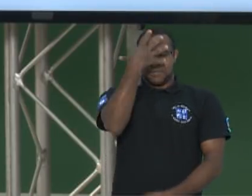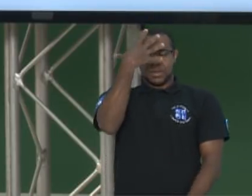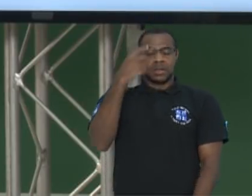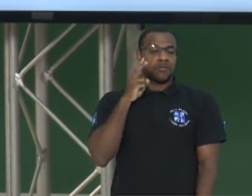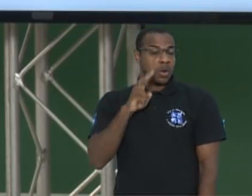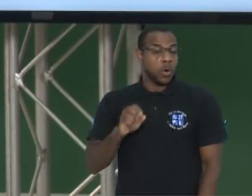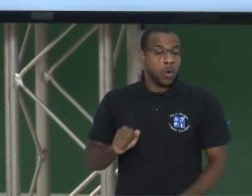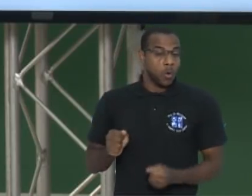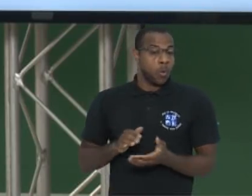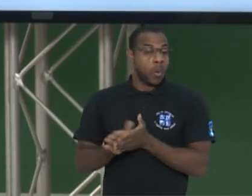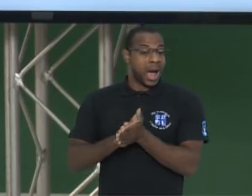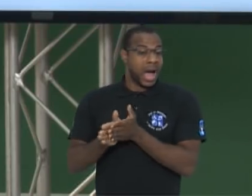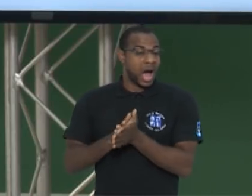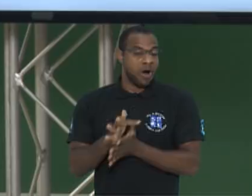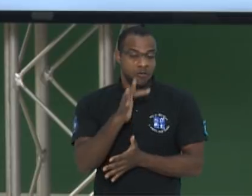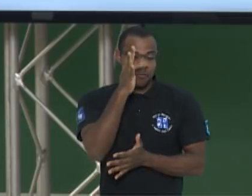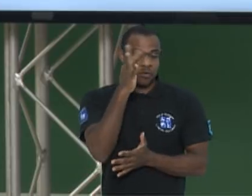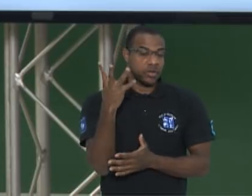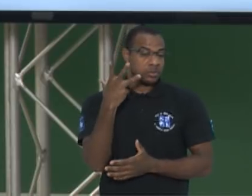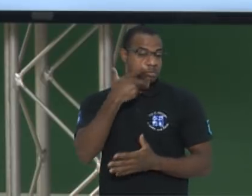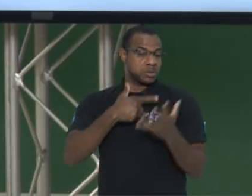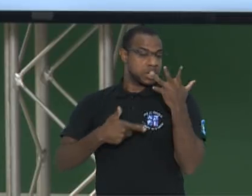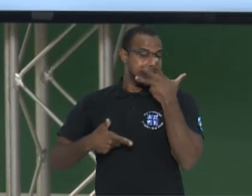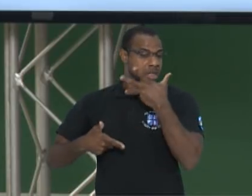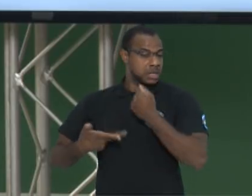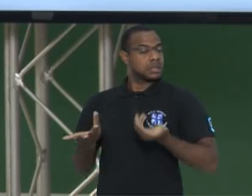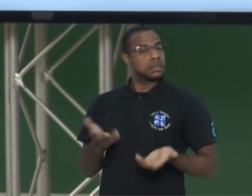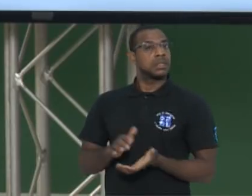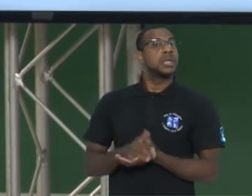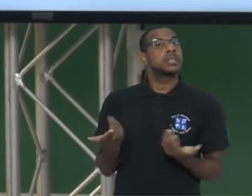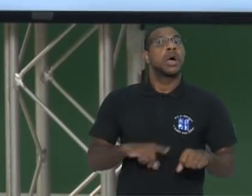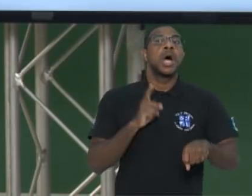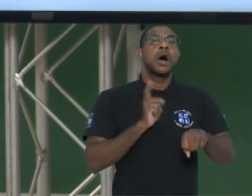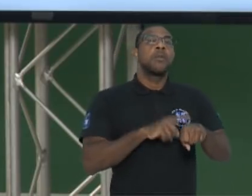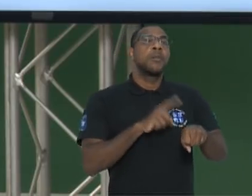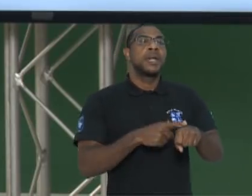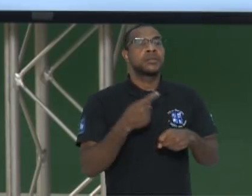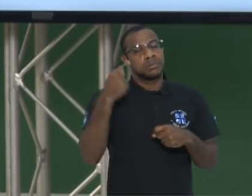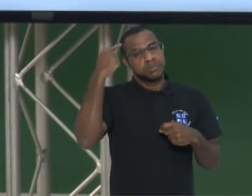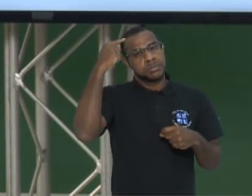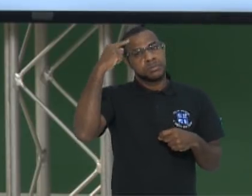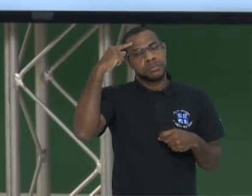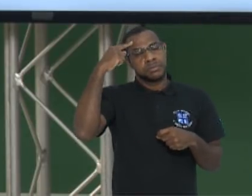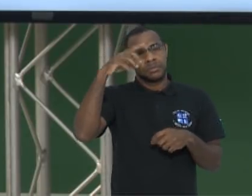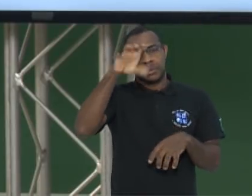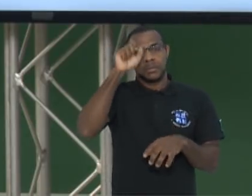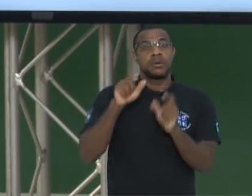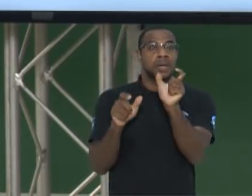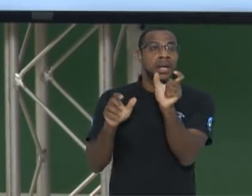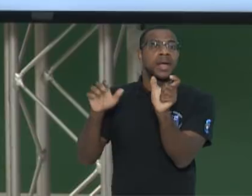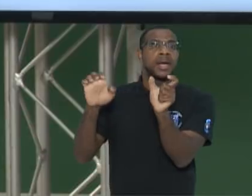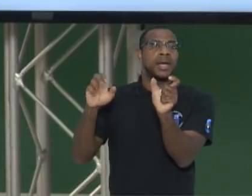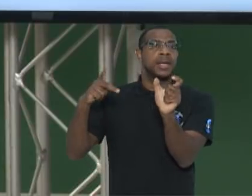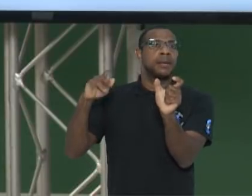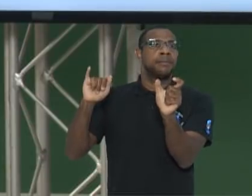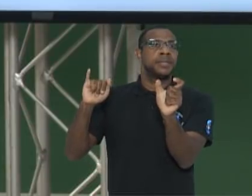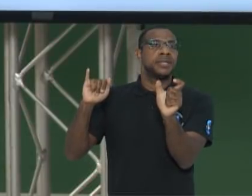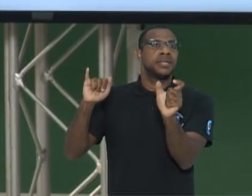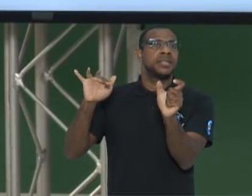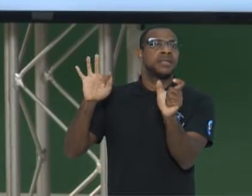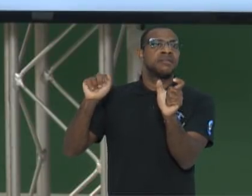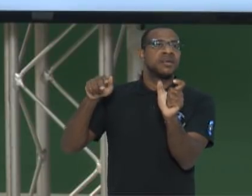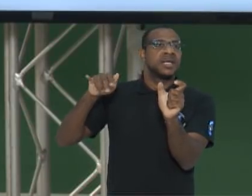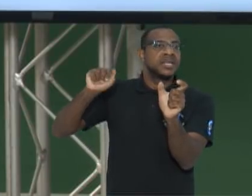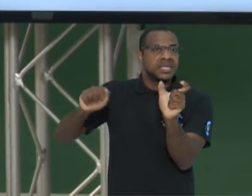lindas, né? Como eu nunca percebi a beleza delas antes. Então, é um momento de revelação, de epifania. Certo? Eu capto a essência,